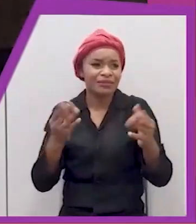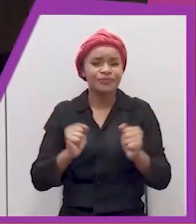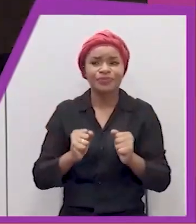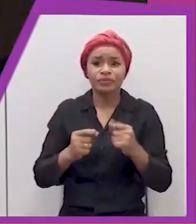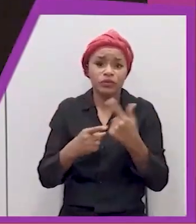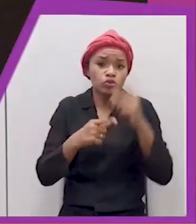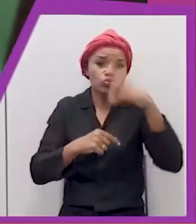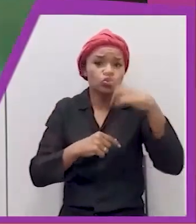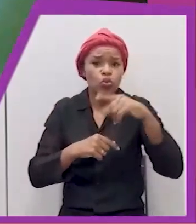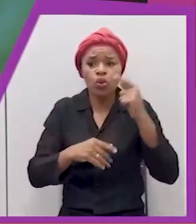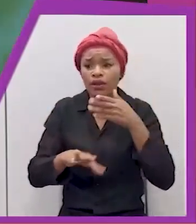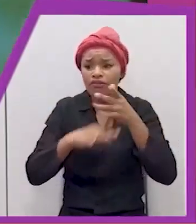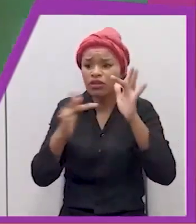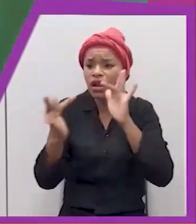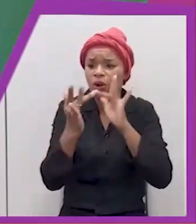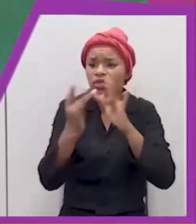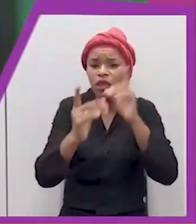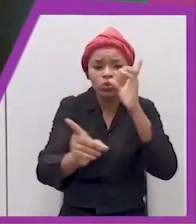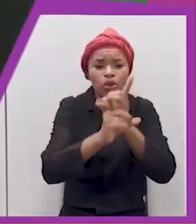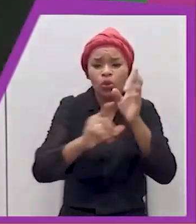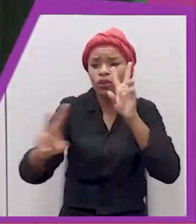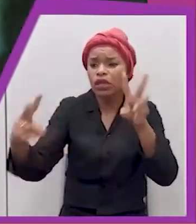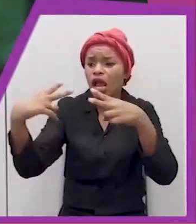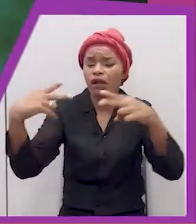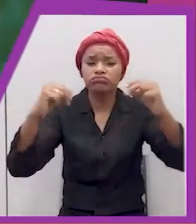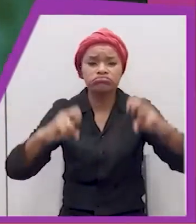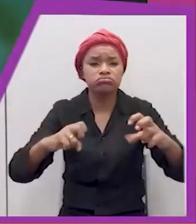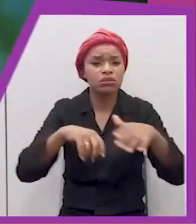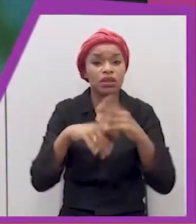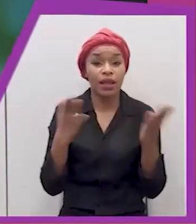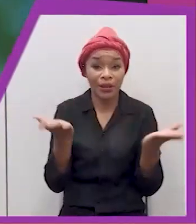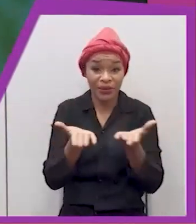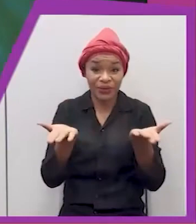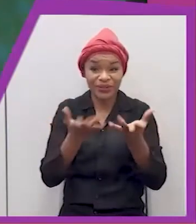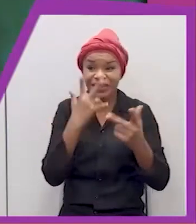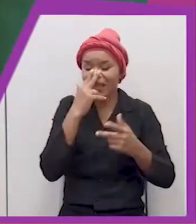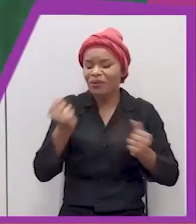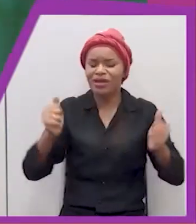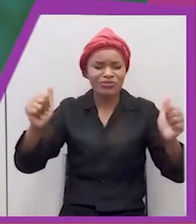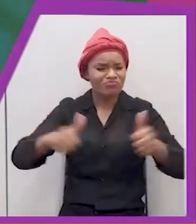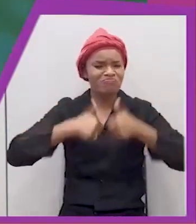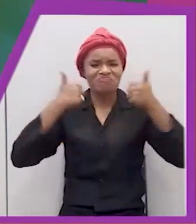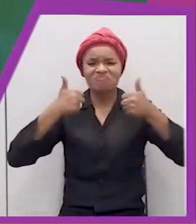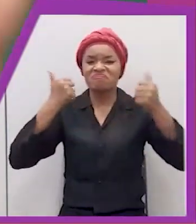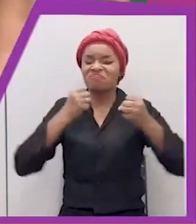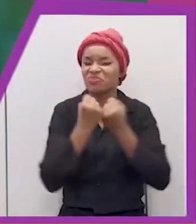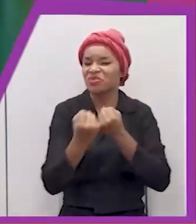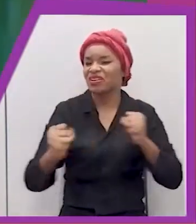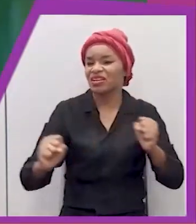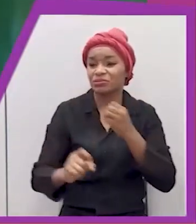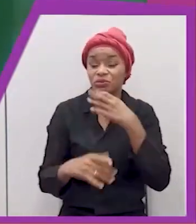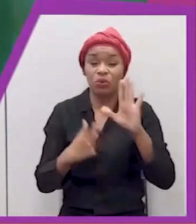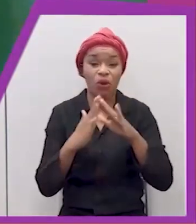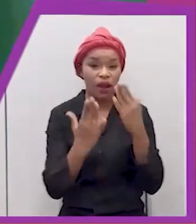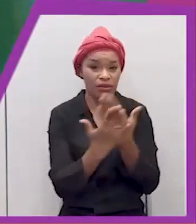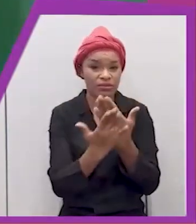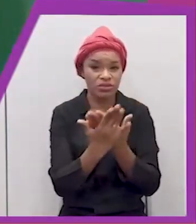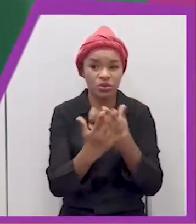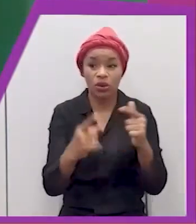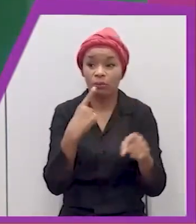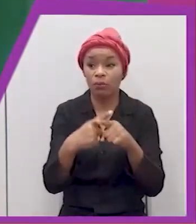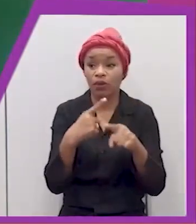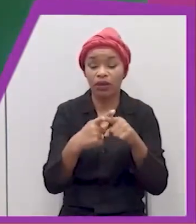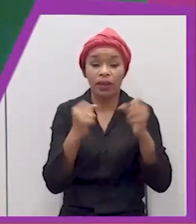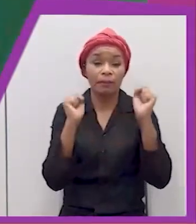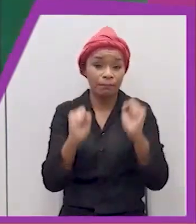embora eu gostasse muito de ouvir os livros mas é engraçado a gente tinha a impressão de que todos os autores eram mortos